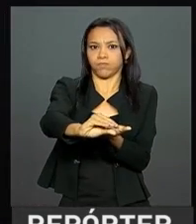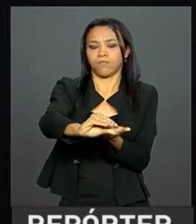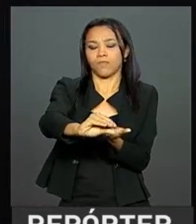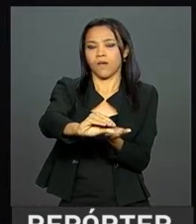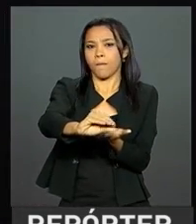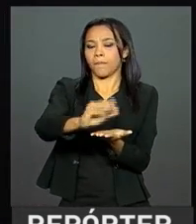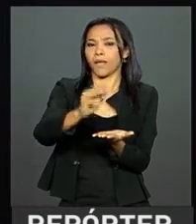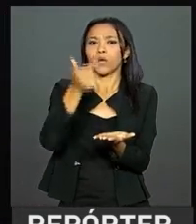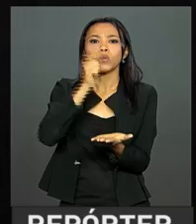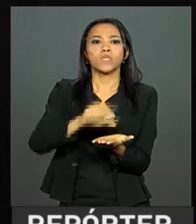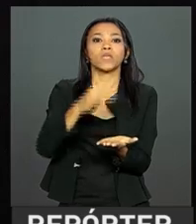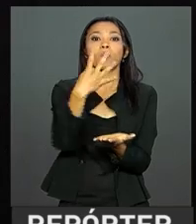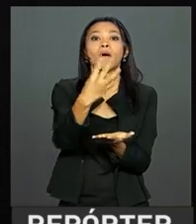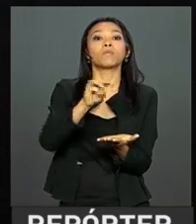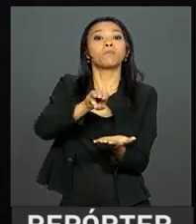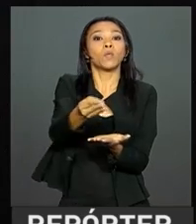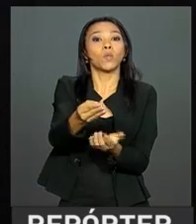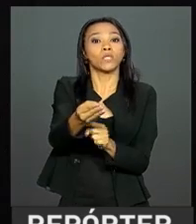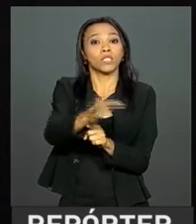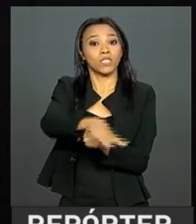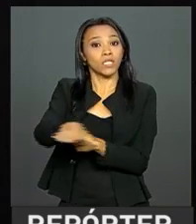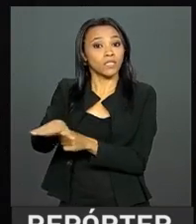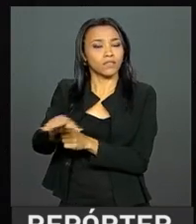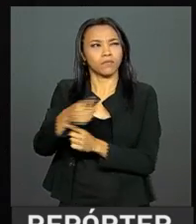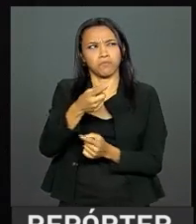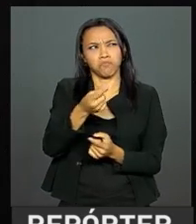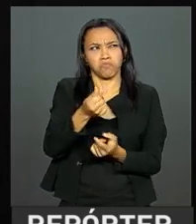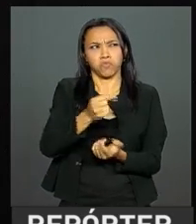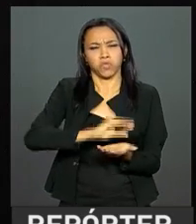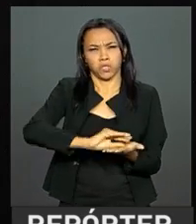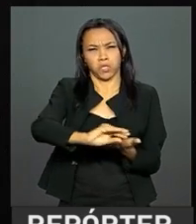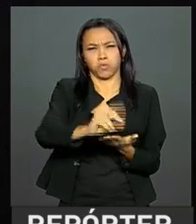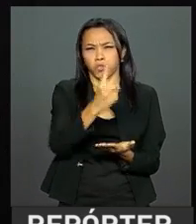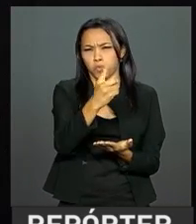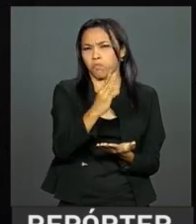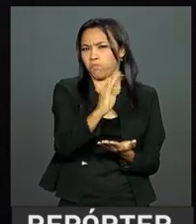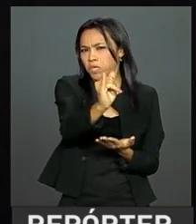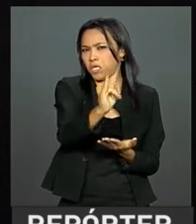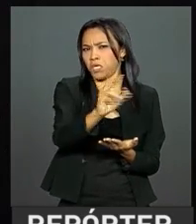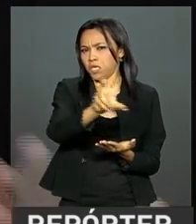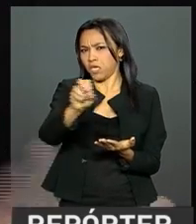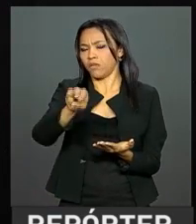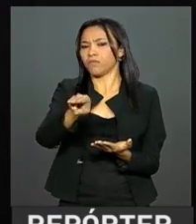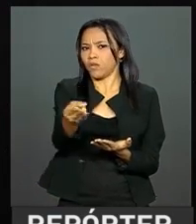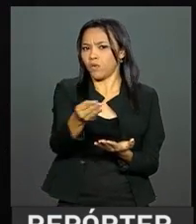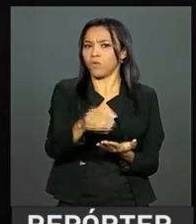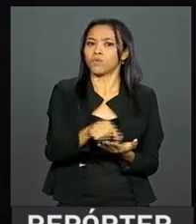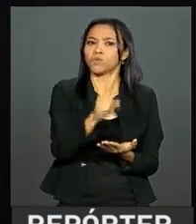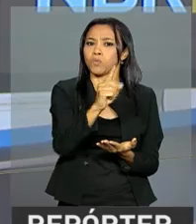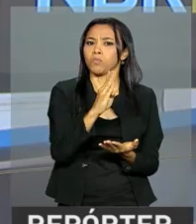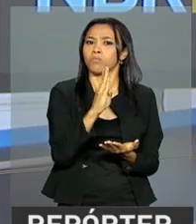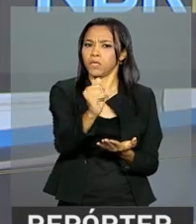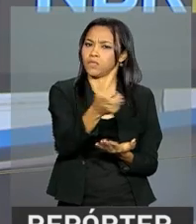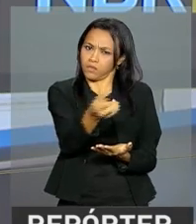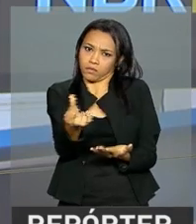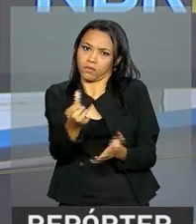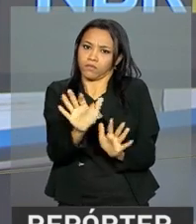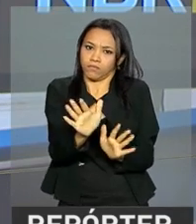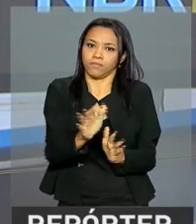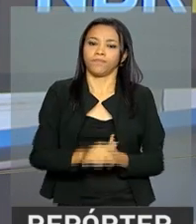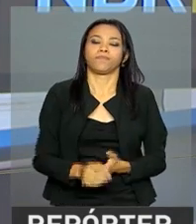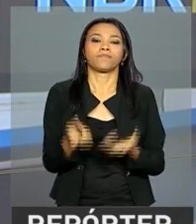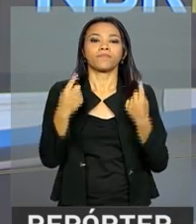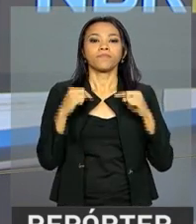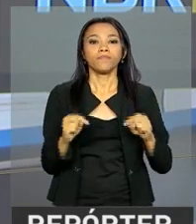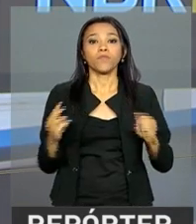para chegar aos 4 milhões de crianças nós vamos chegar a um orçamento aí de de 1 bilhão me 1 bilhão 600 e